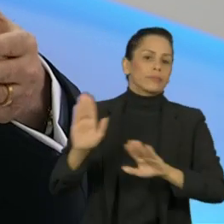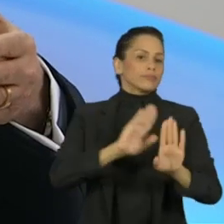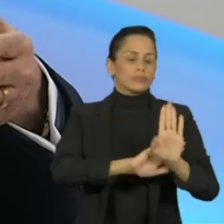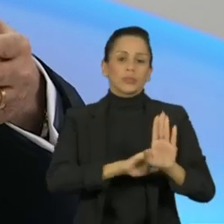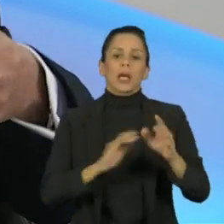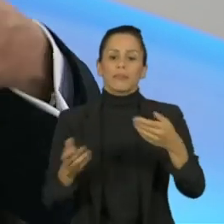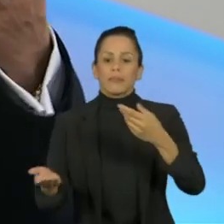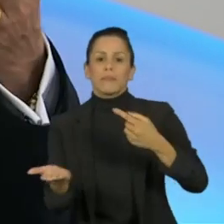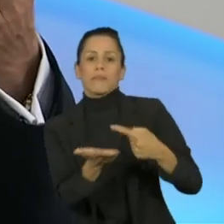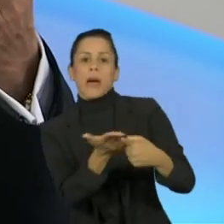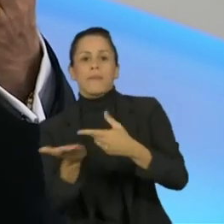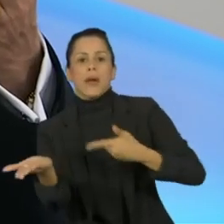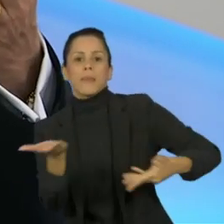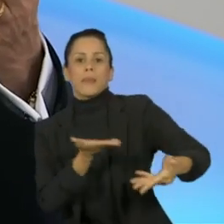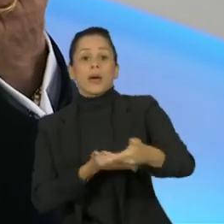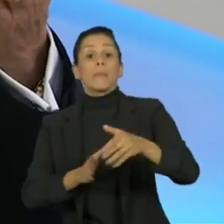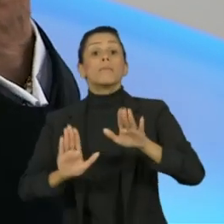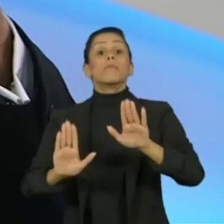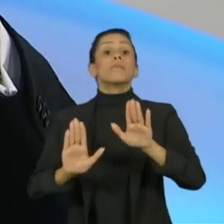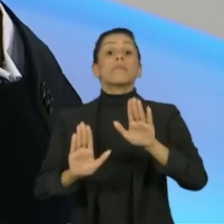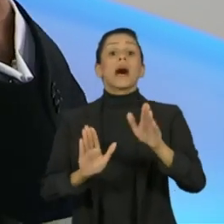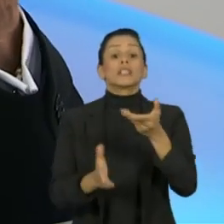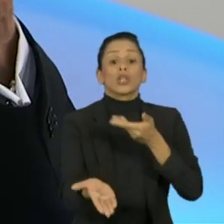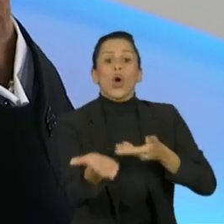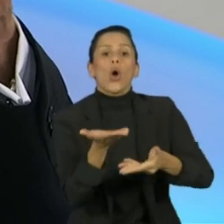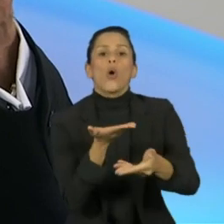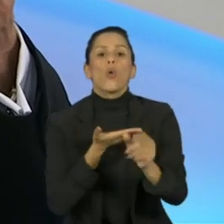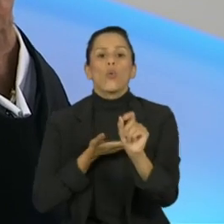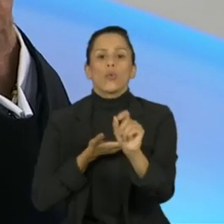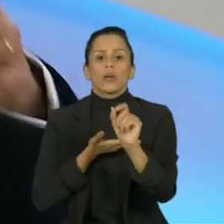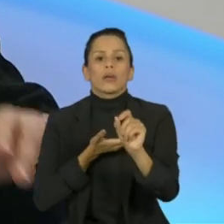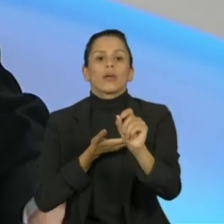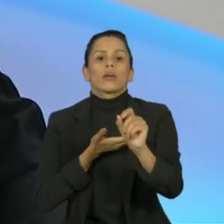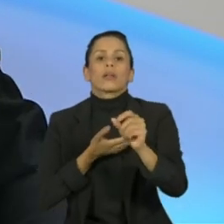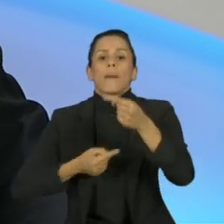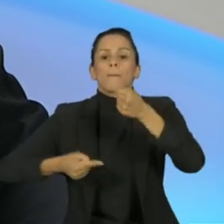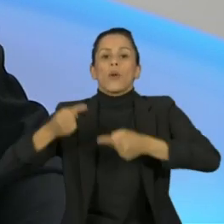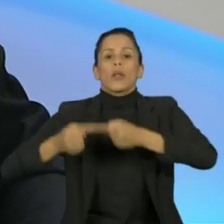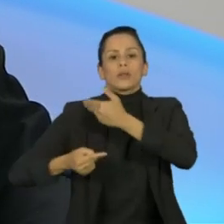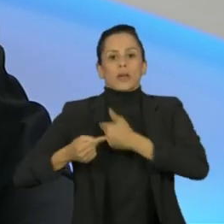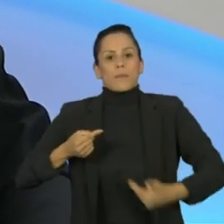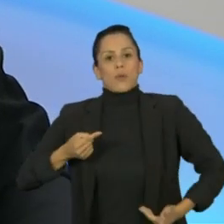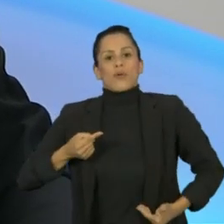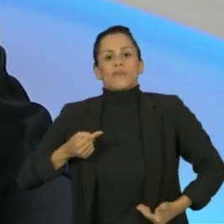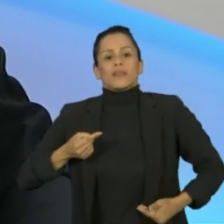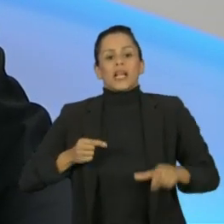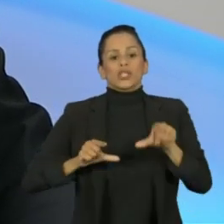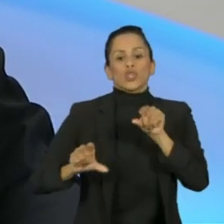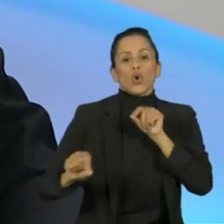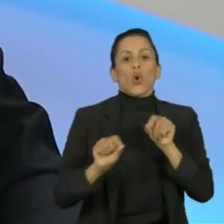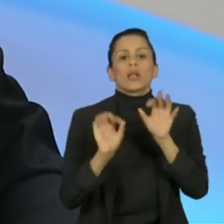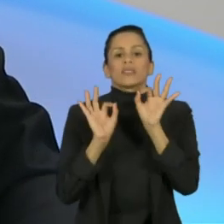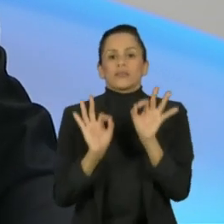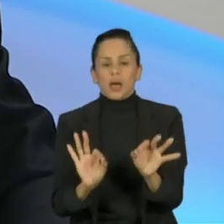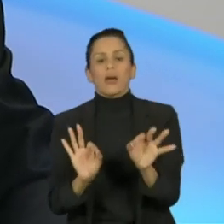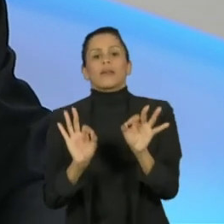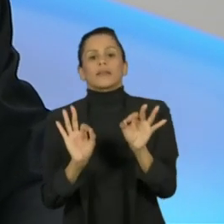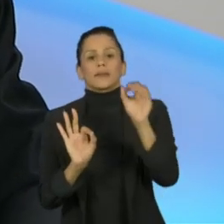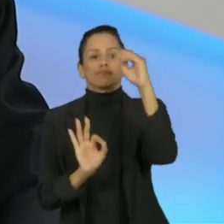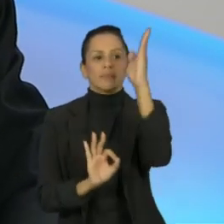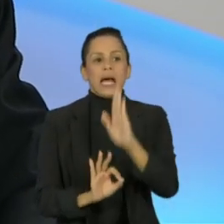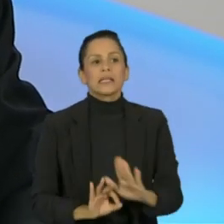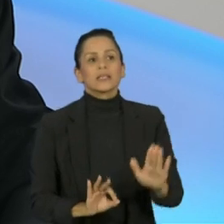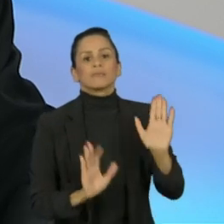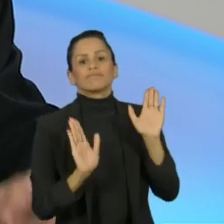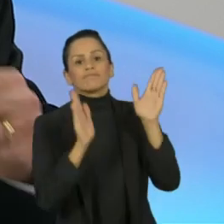que ser políticas públicas e as escolhas para o país. Essa é a evolução que eu acho que nós